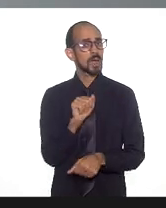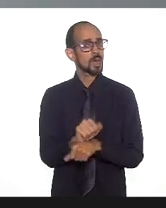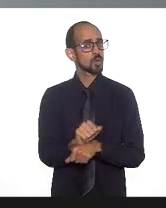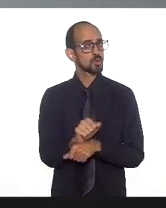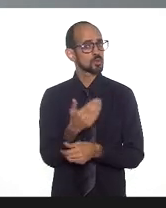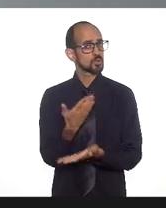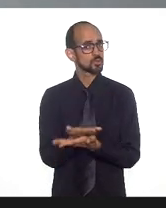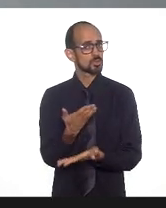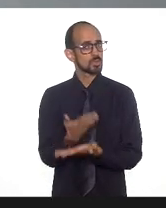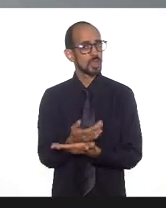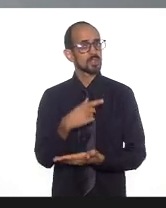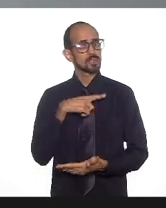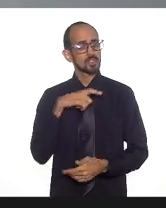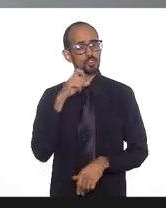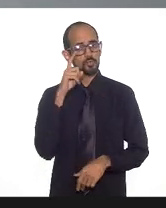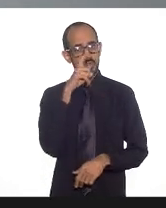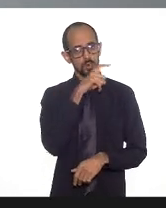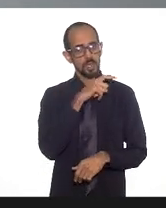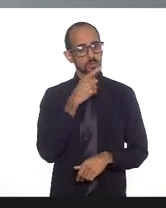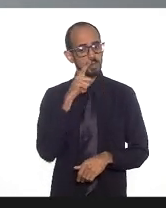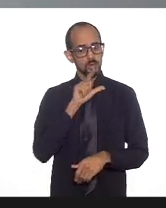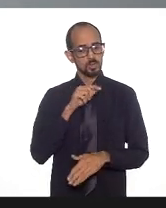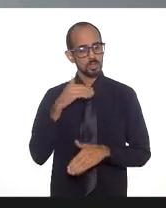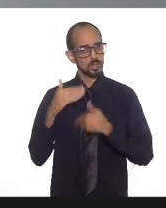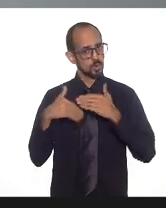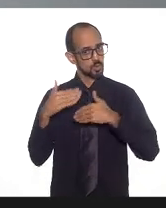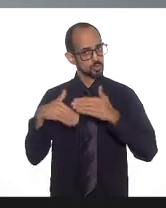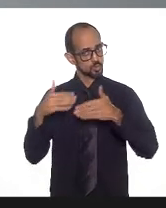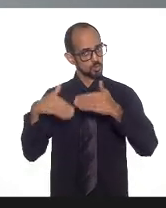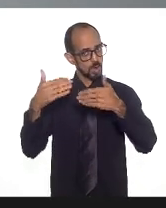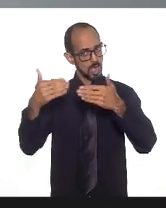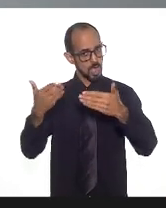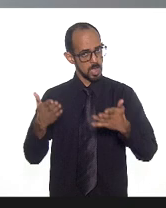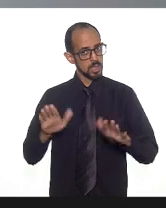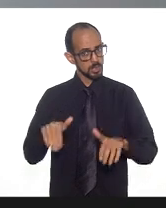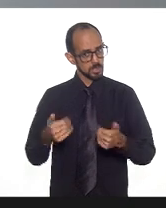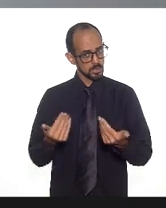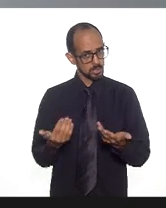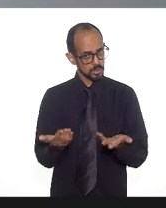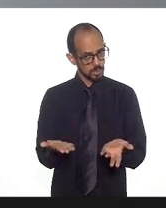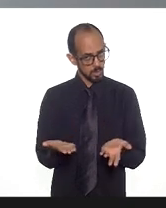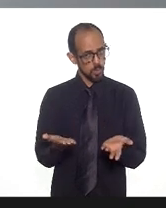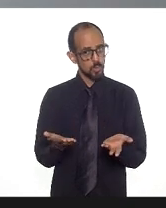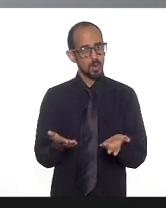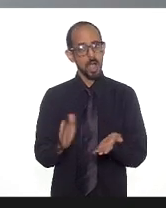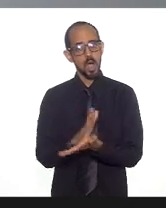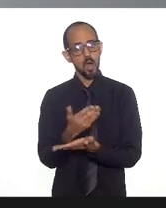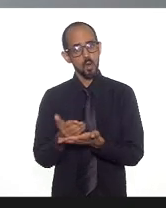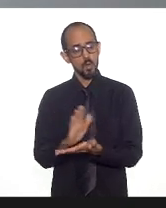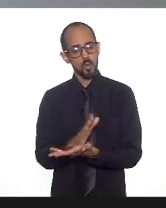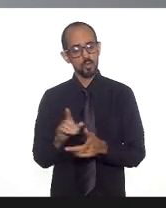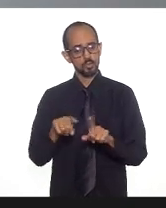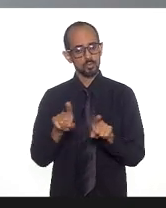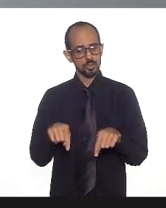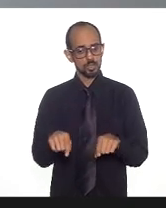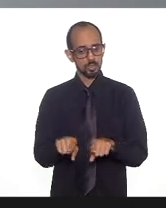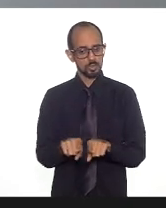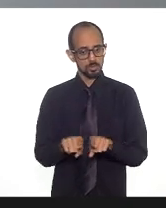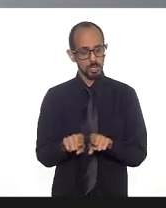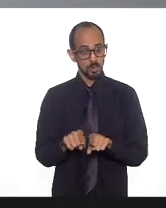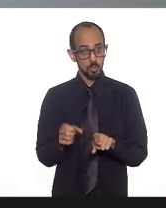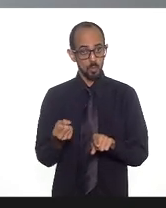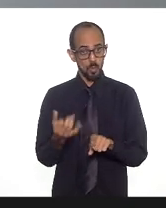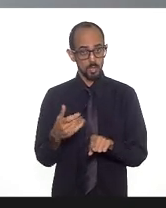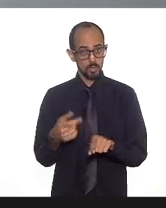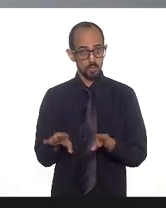certa dificuldade para dar continuidade ao seu estudo, que são, geralmente, a maior parte dos alunos trabalhadores. E quando eu fecho um turno,